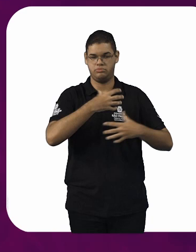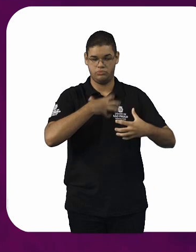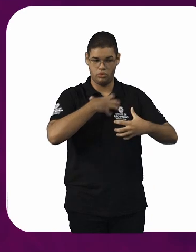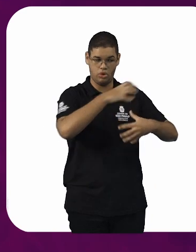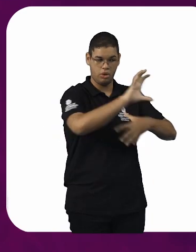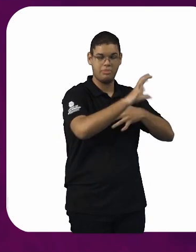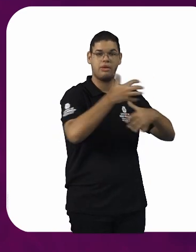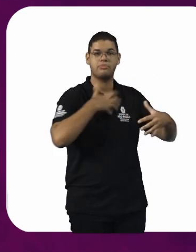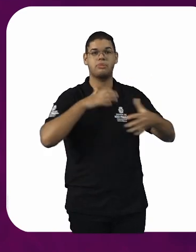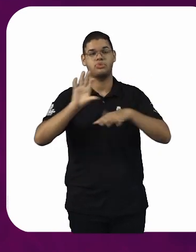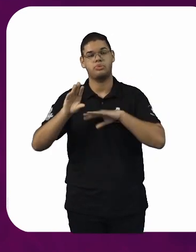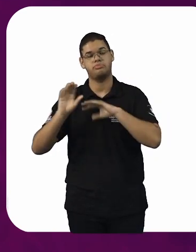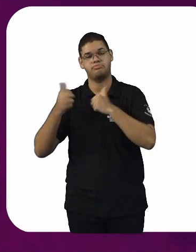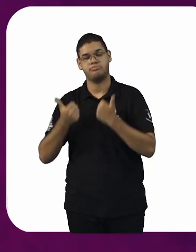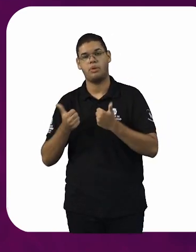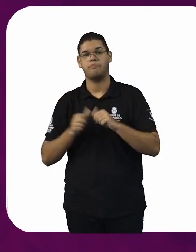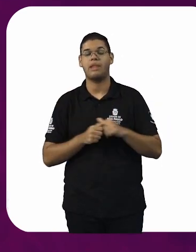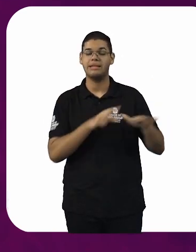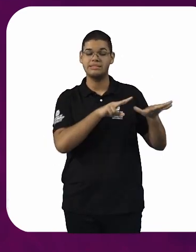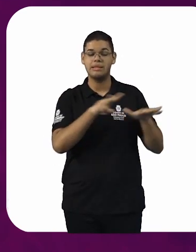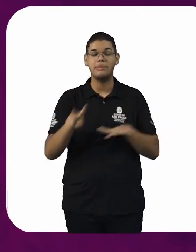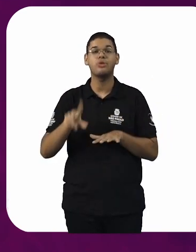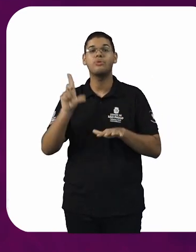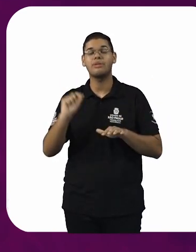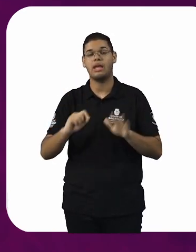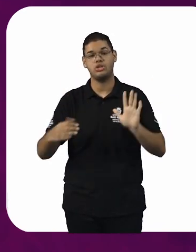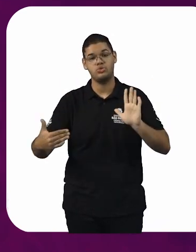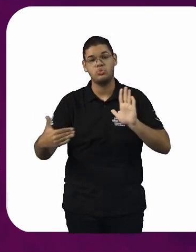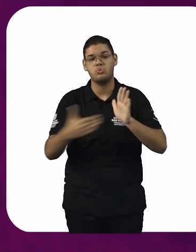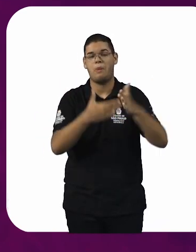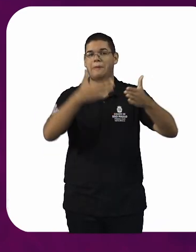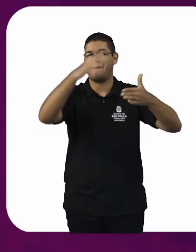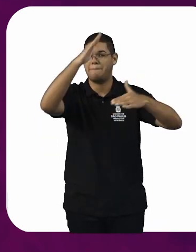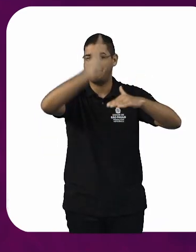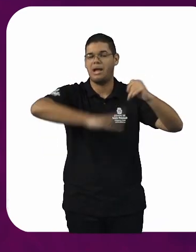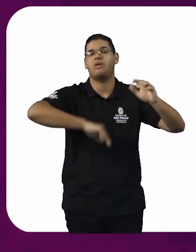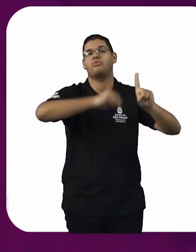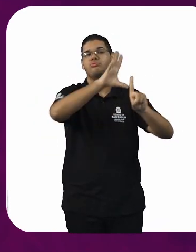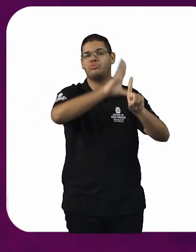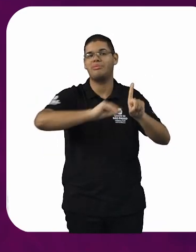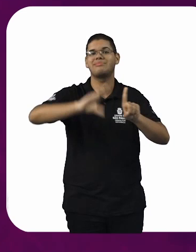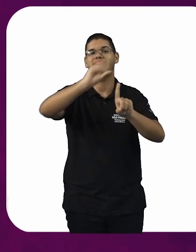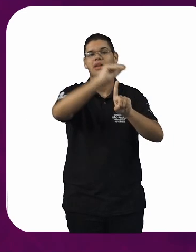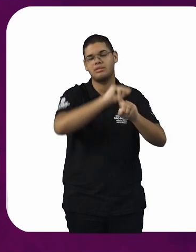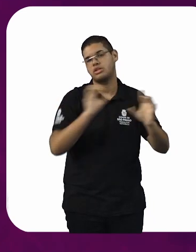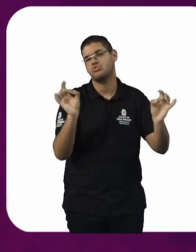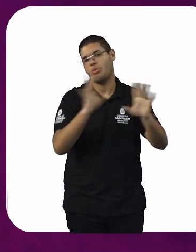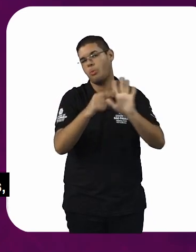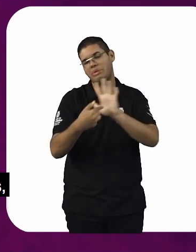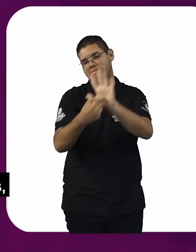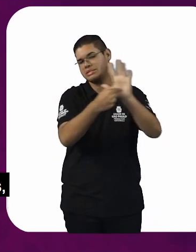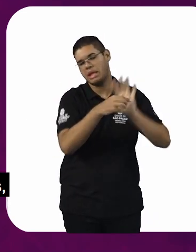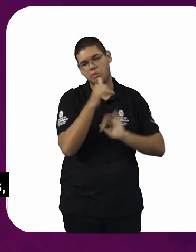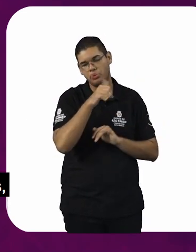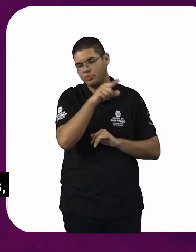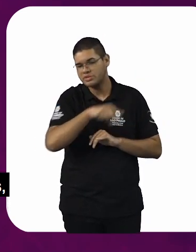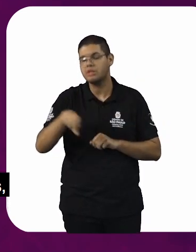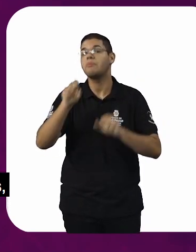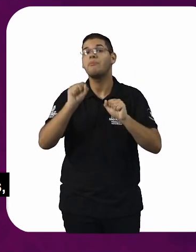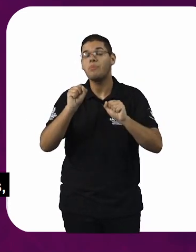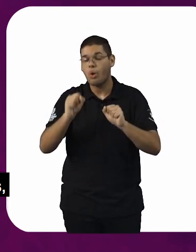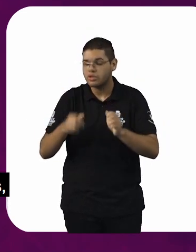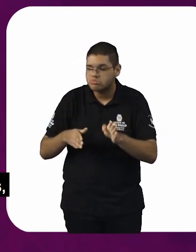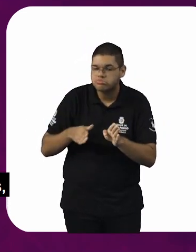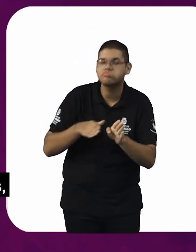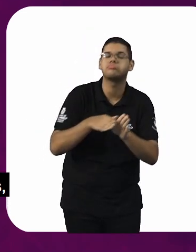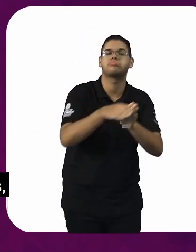combate ao assédio, né, do Tribunal Regional Eleitoral, acho que é só uma dos exemplos, né, que as empresas podem seguir. A gente tem as